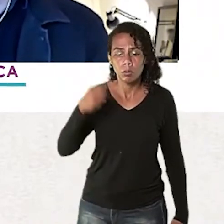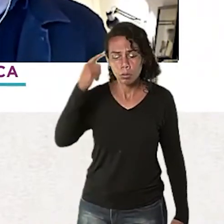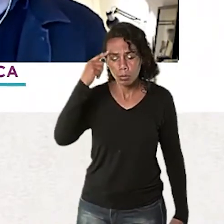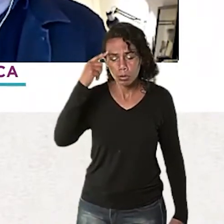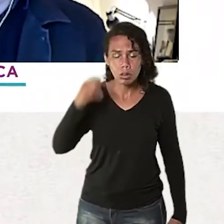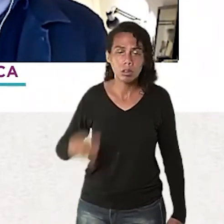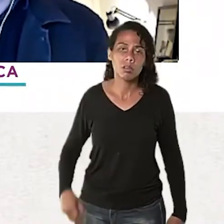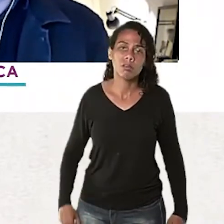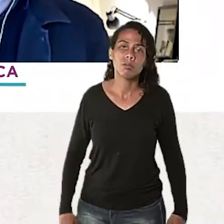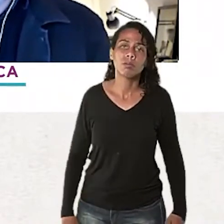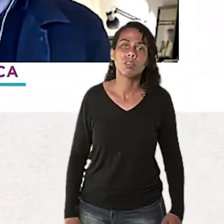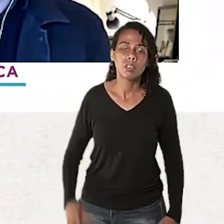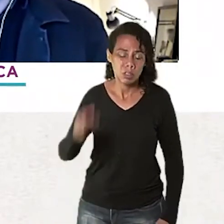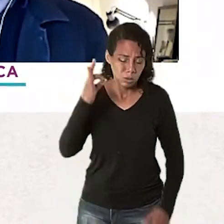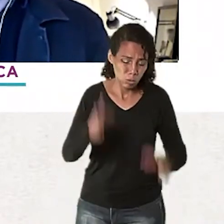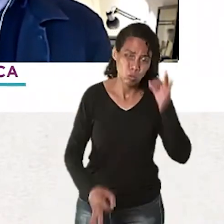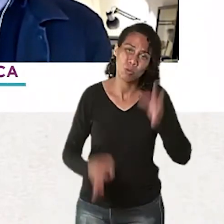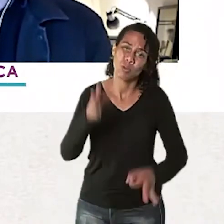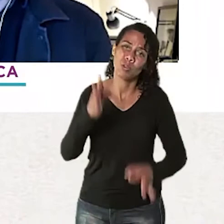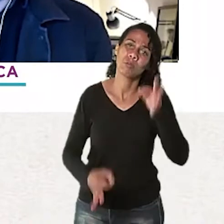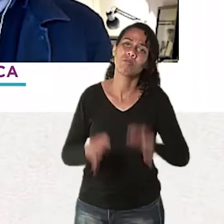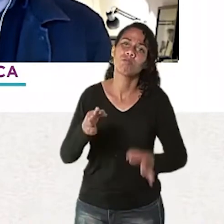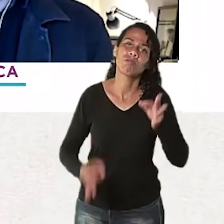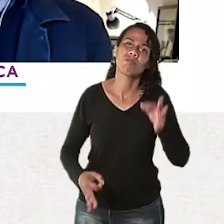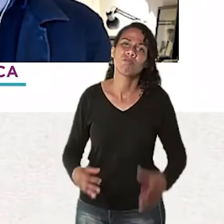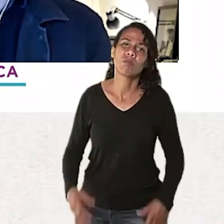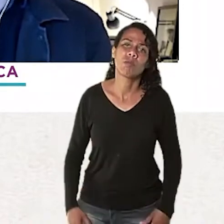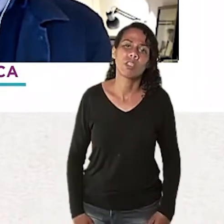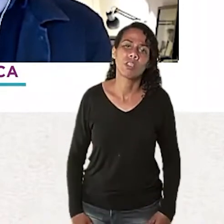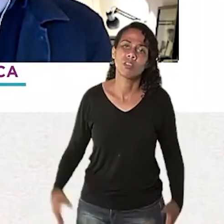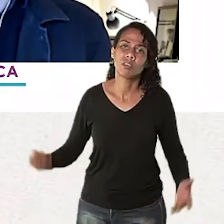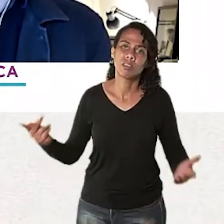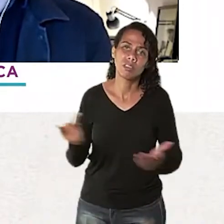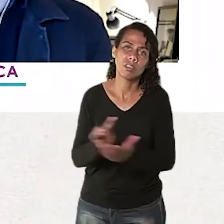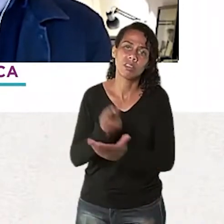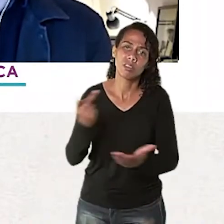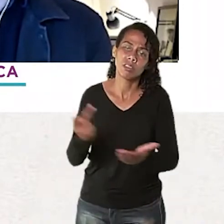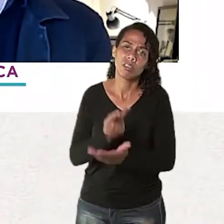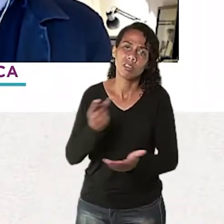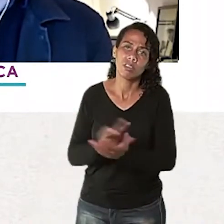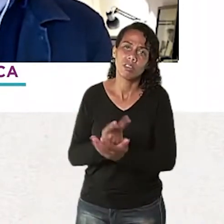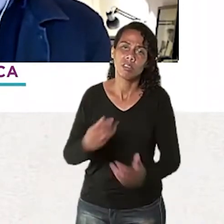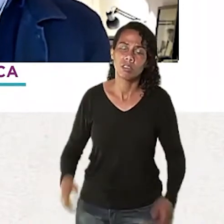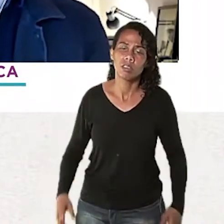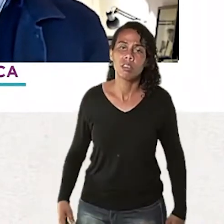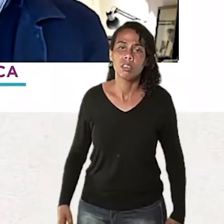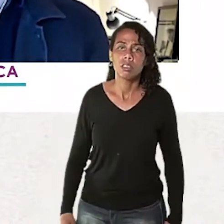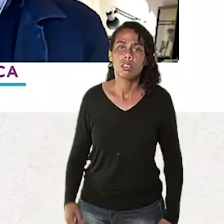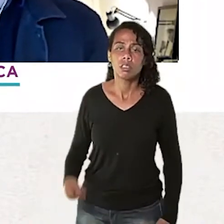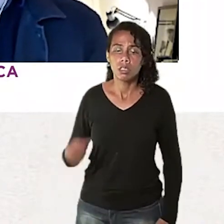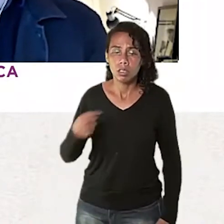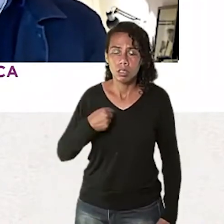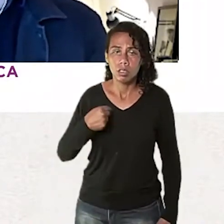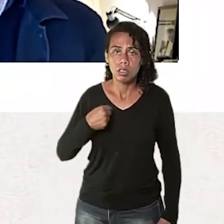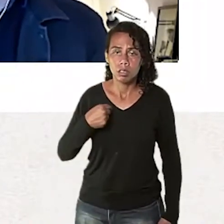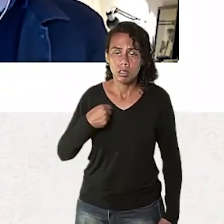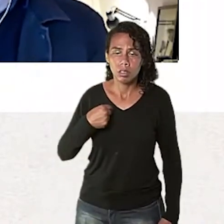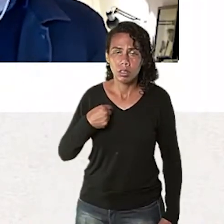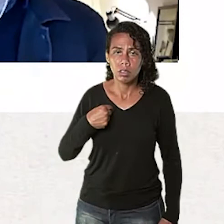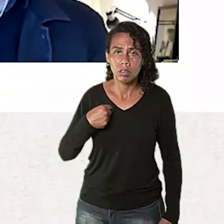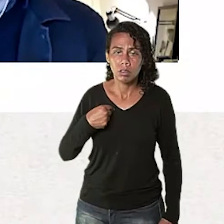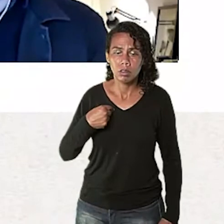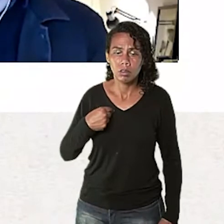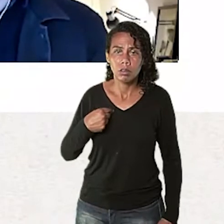completamente desonesta e irresponsável de me demitir com uma carta, um comunicado.